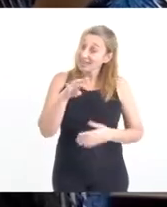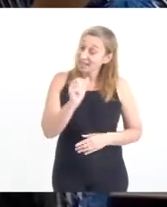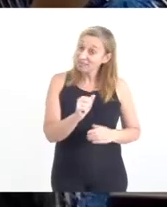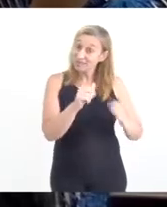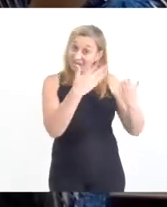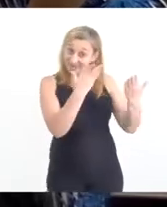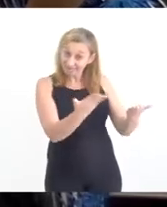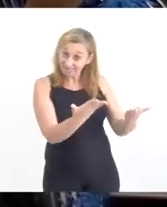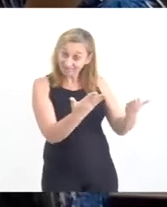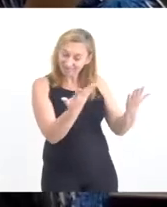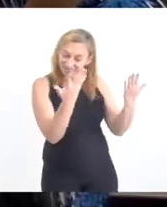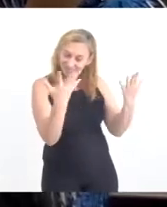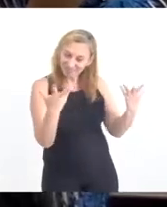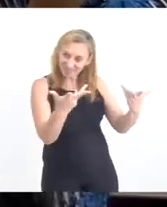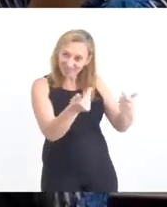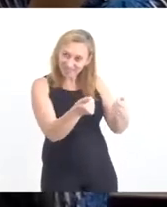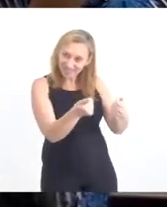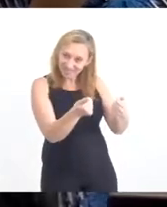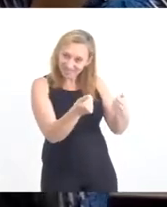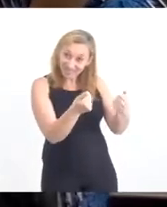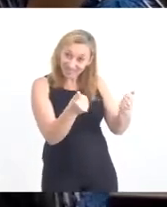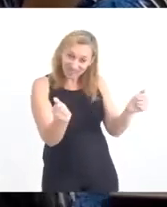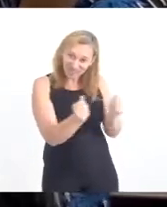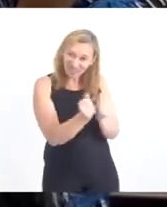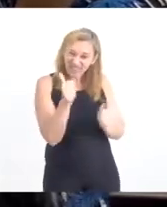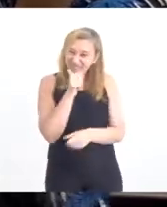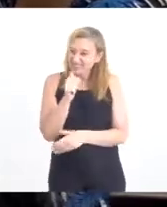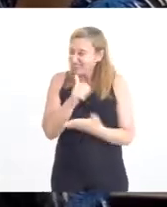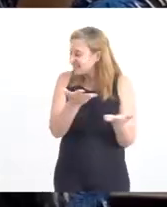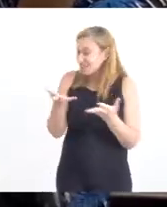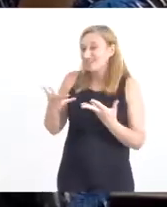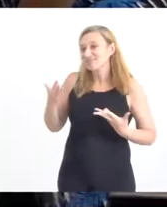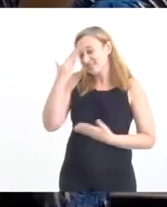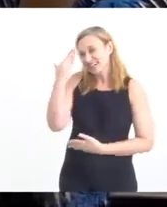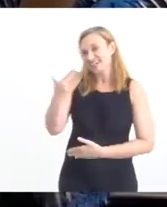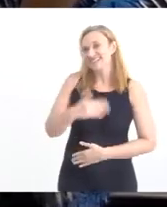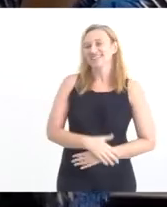Camila moradia maravilhosas que essa mulherada obrigada